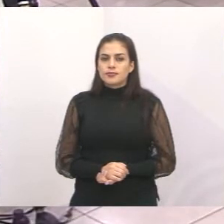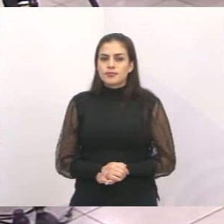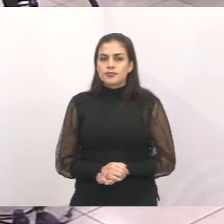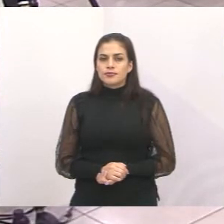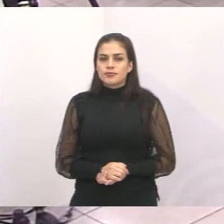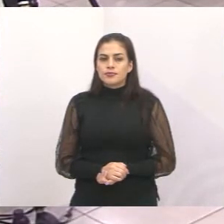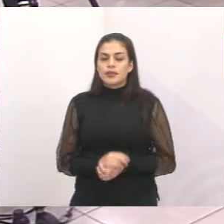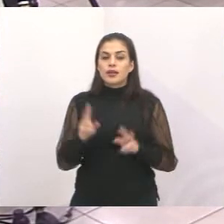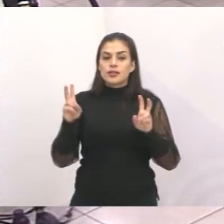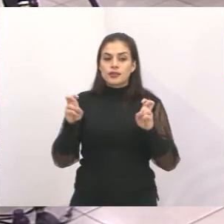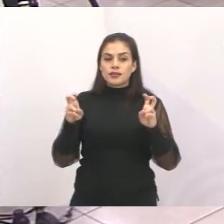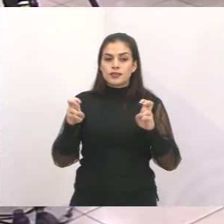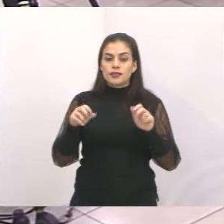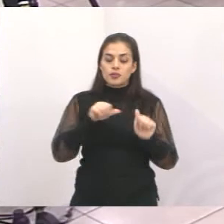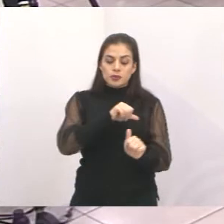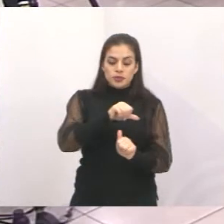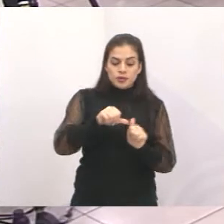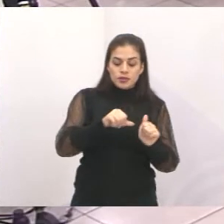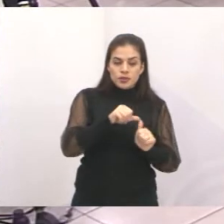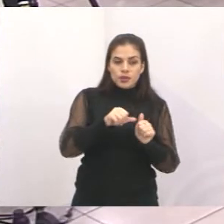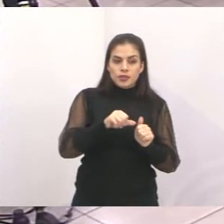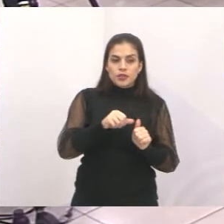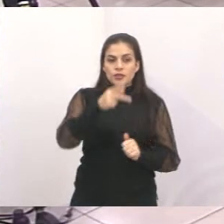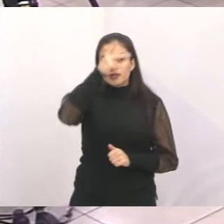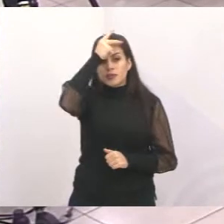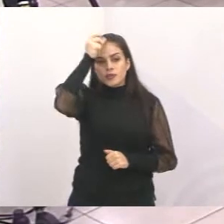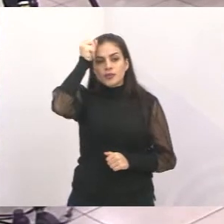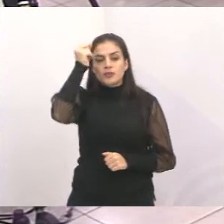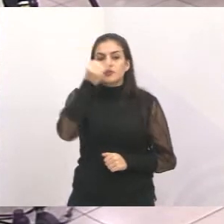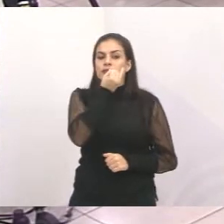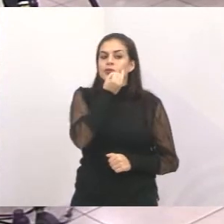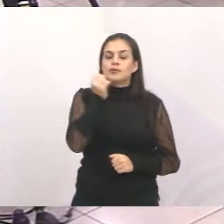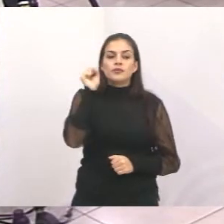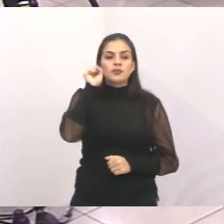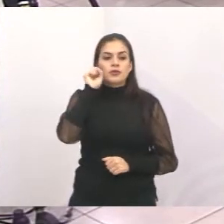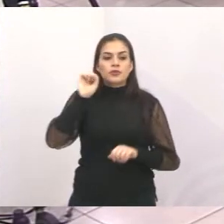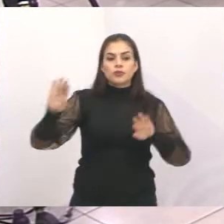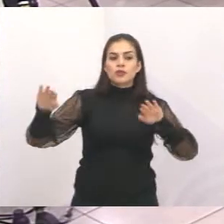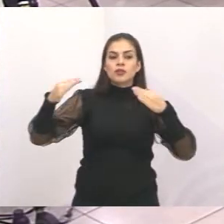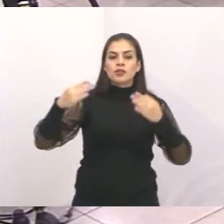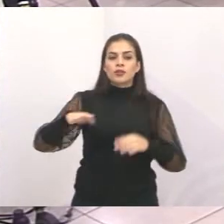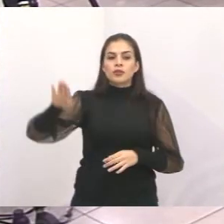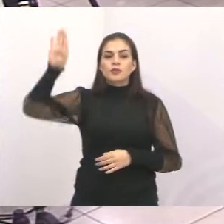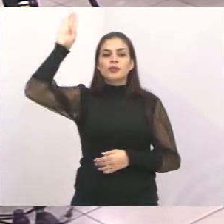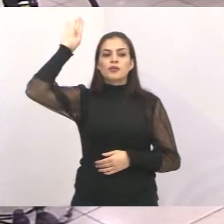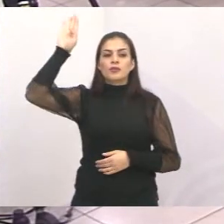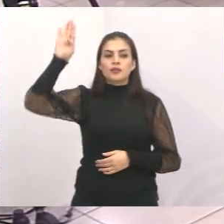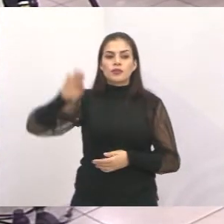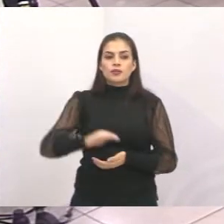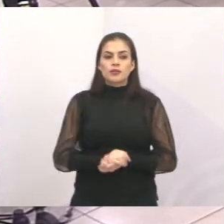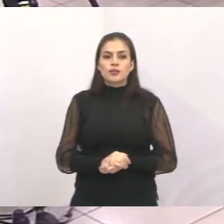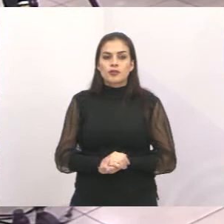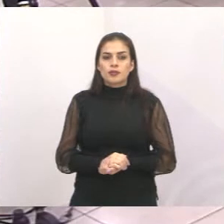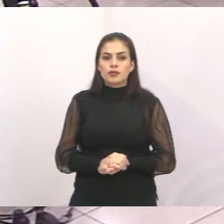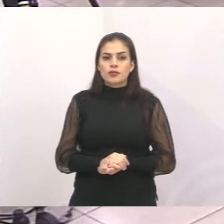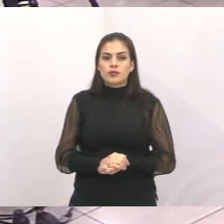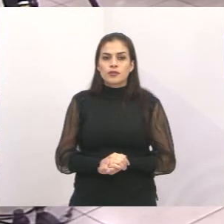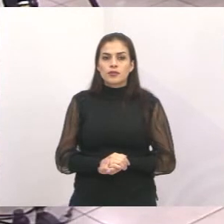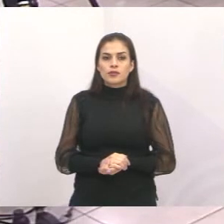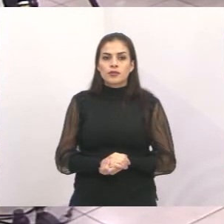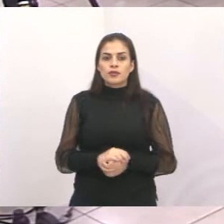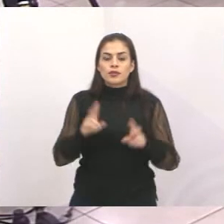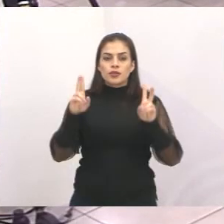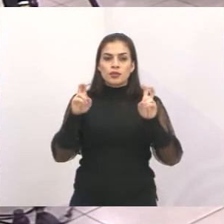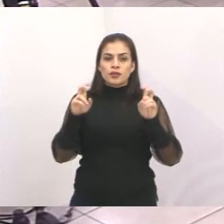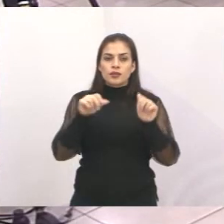A mensagem modificativa do prefeito José Isaías de Santana está em votação. Os que forem contrários, por favor, se manifestem levantando os braços. Mensagem